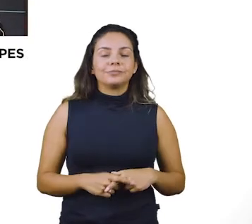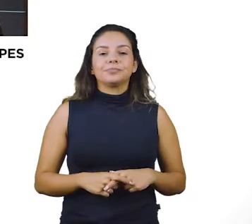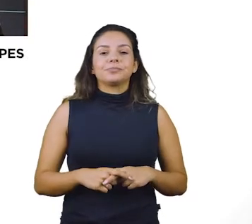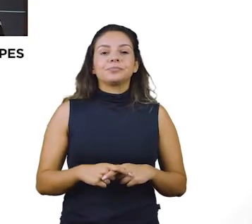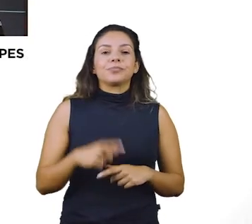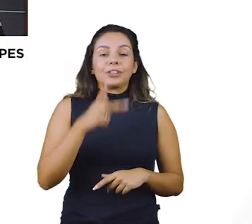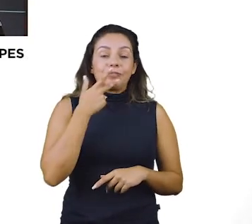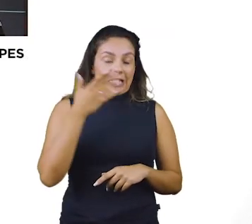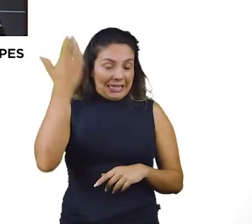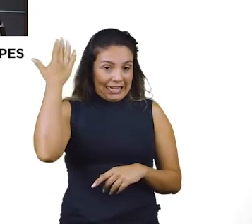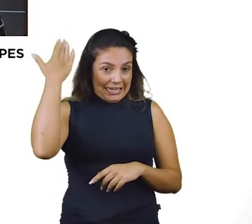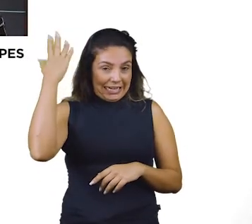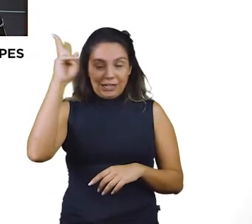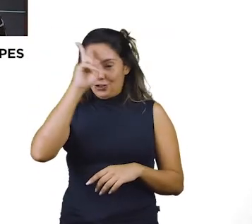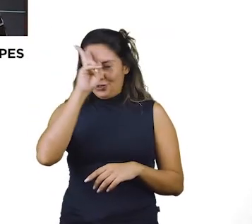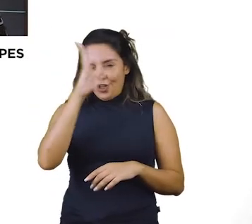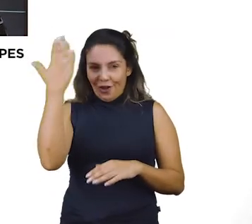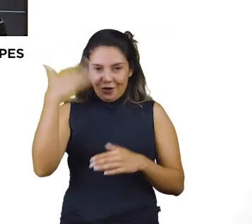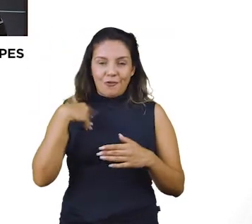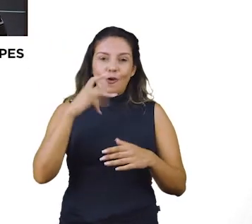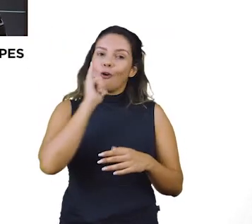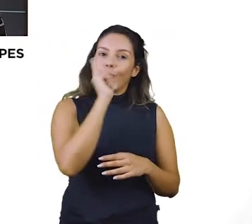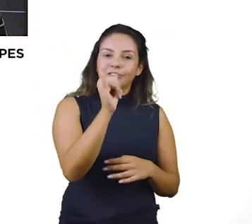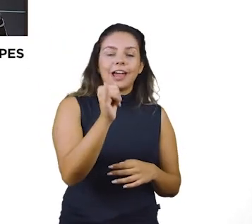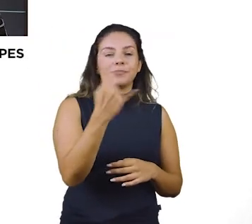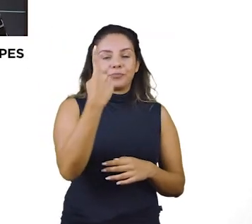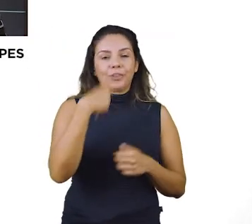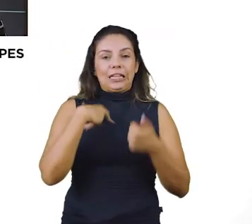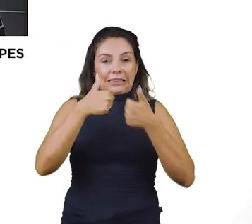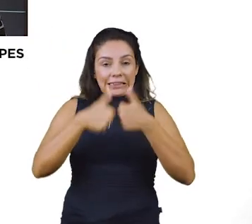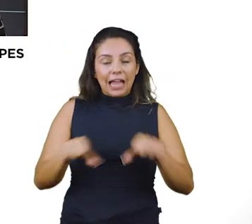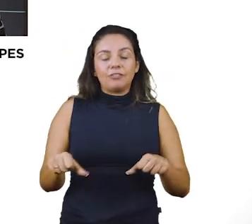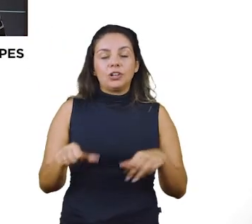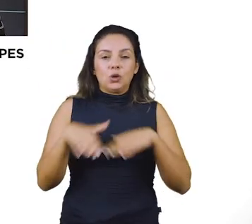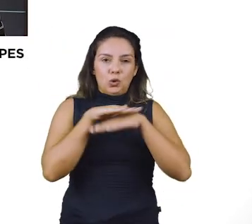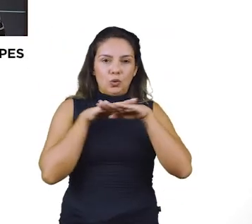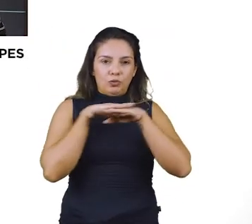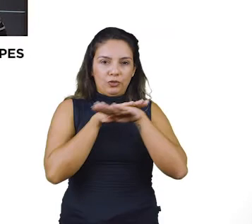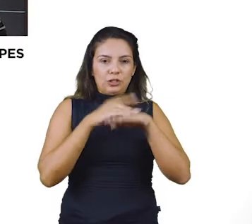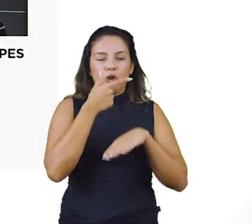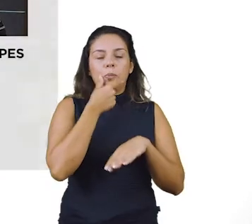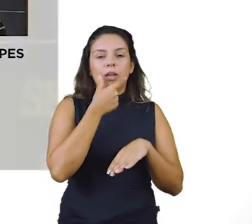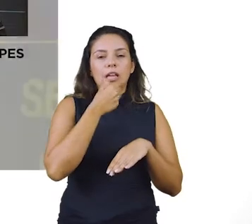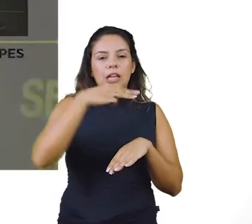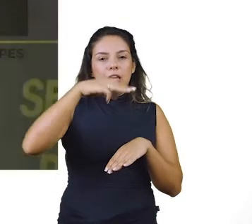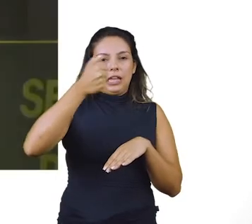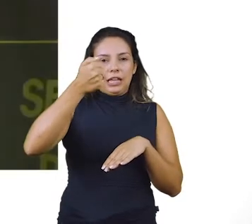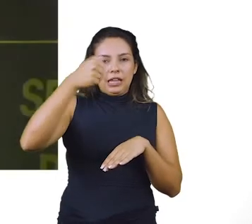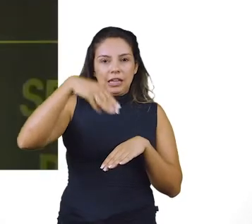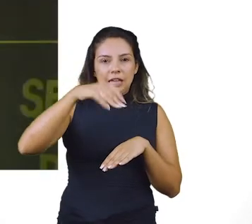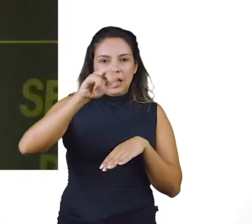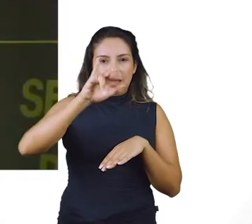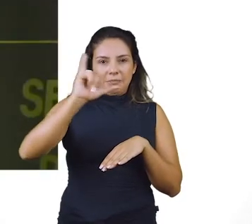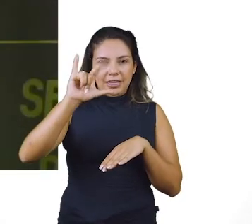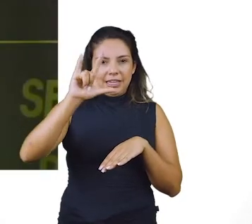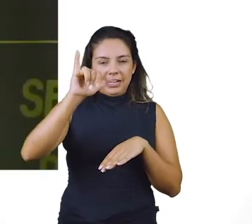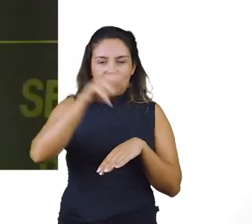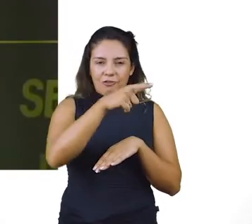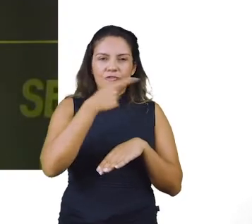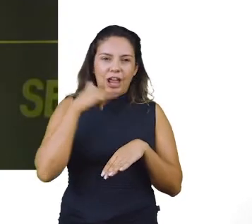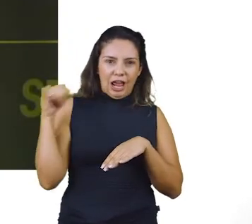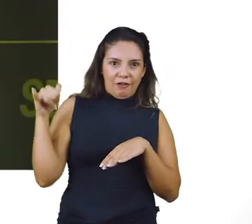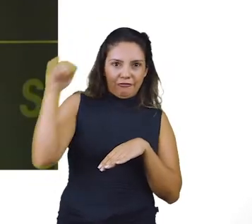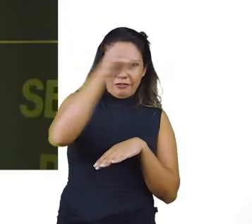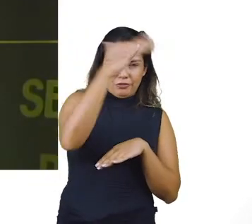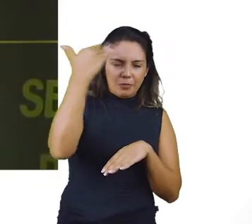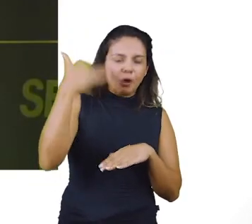muito interessante uma vez aí no Iaraxá. Eu estava conversando com o Amir Klink, né, com o grande navegador. A gente estava